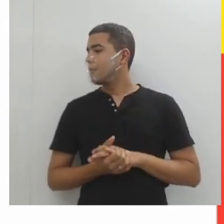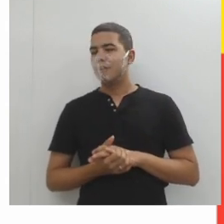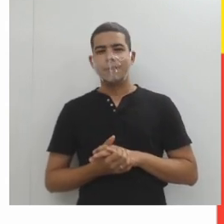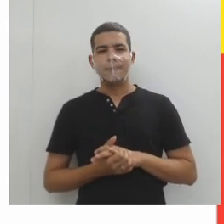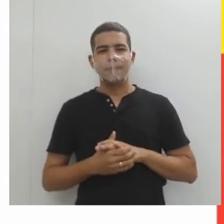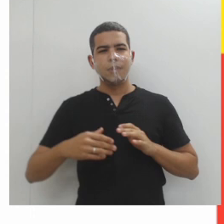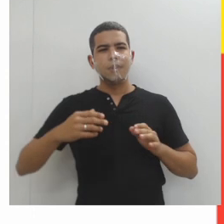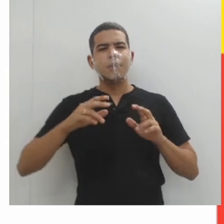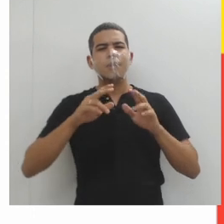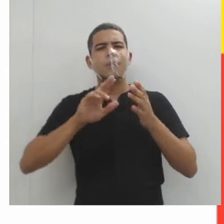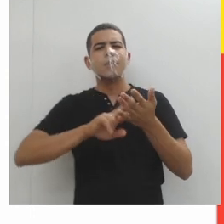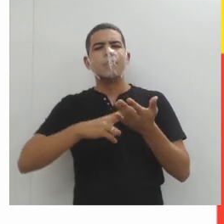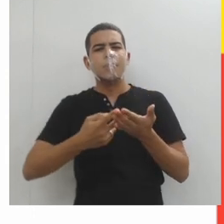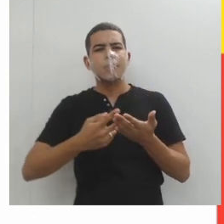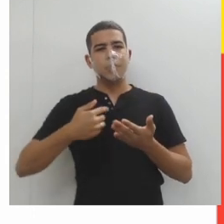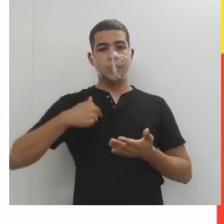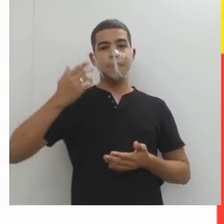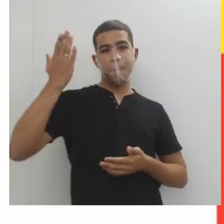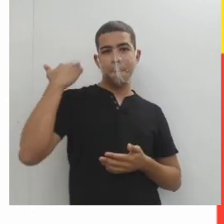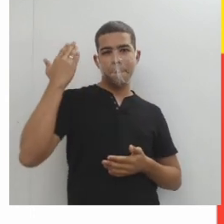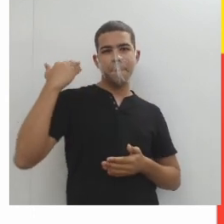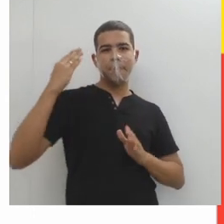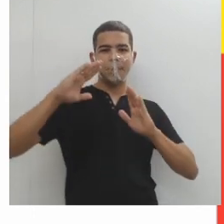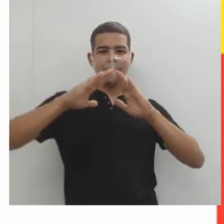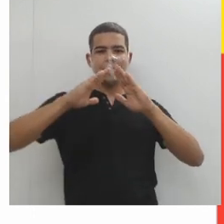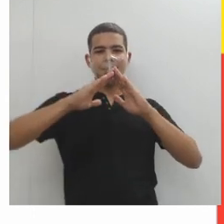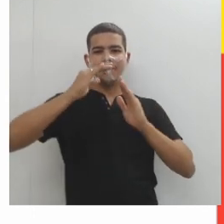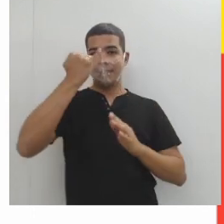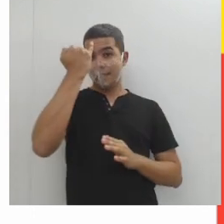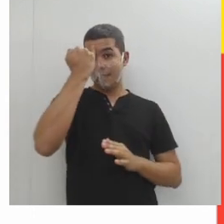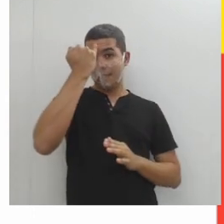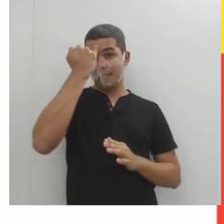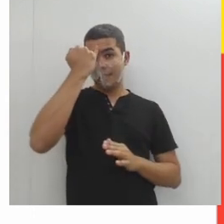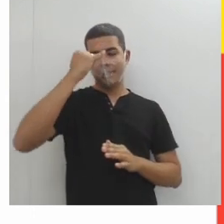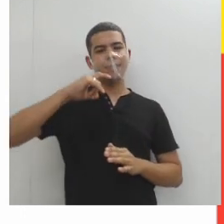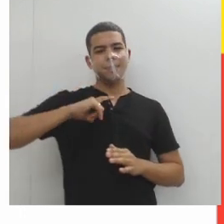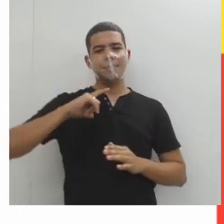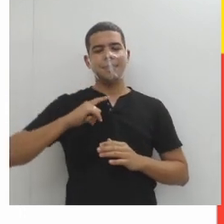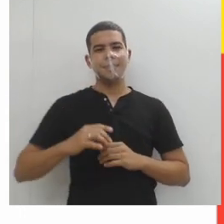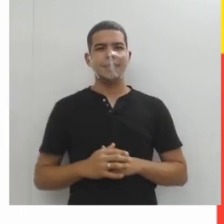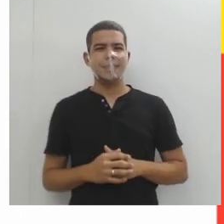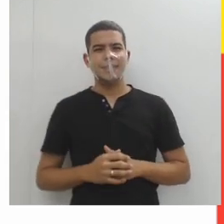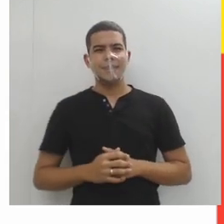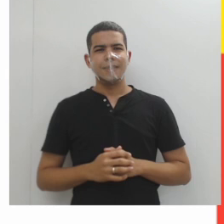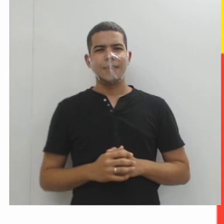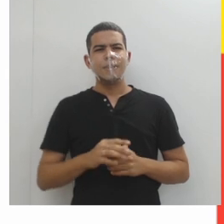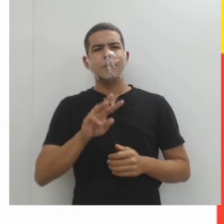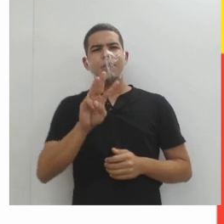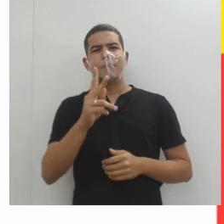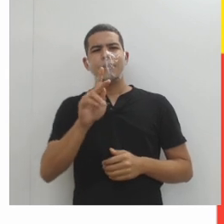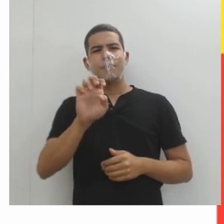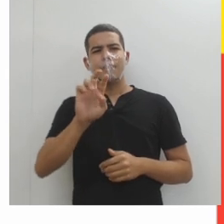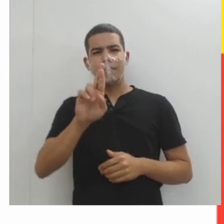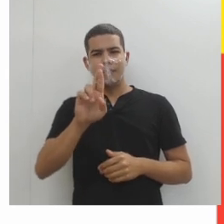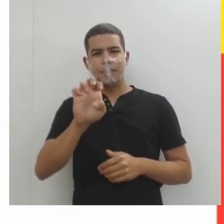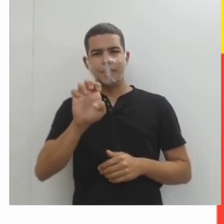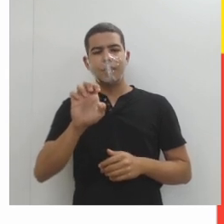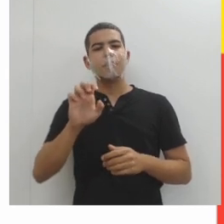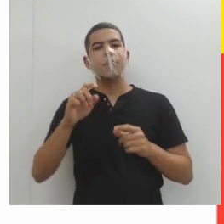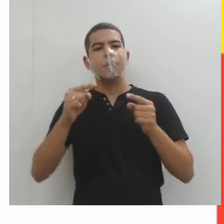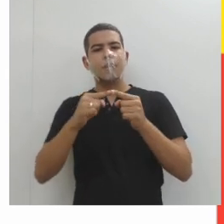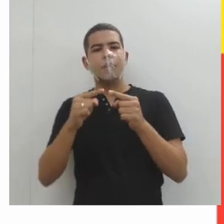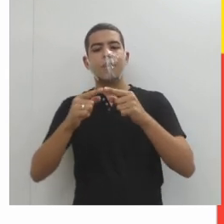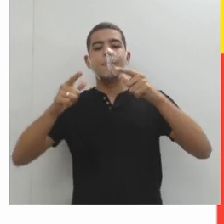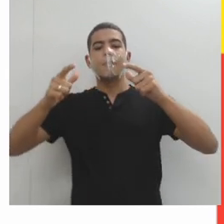morei na Índia. E entre parênteses a gente tem outro W8 question, where, que significa onde ou aonde. Eu estou querendo saber onde eu